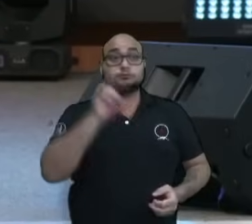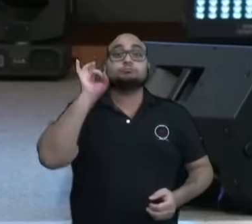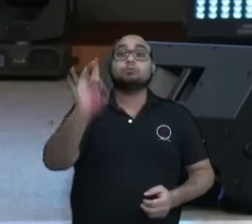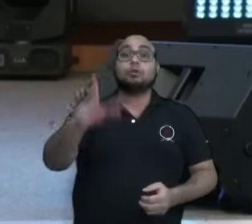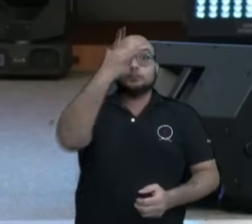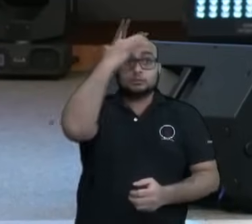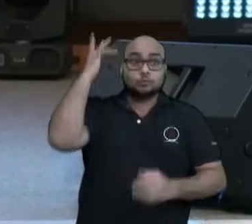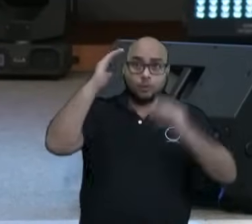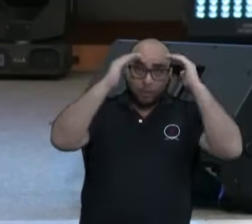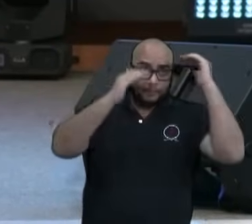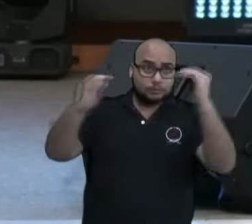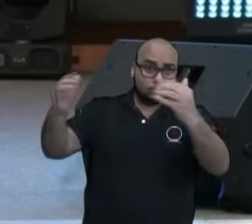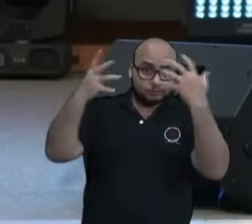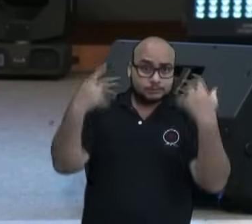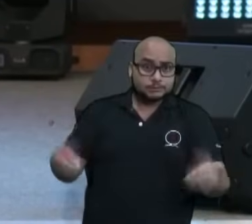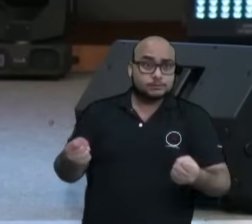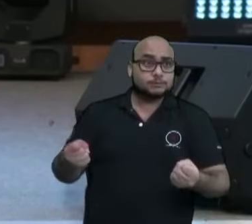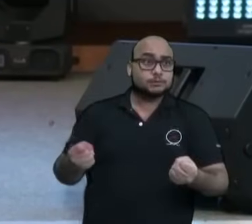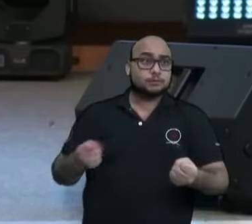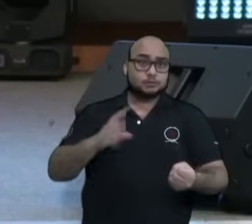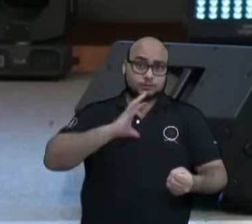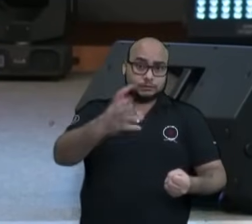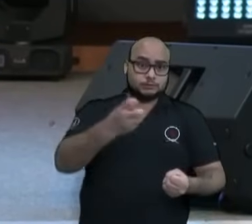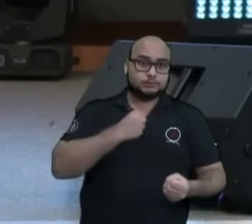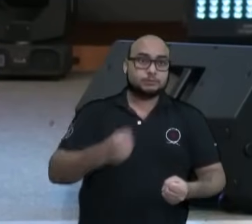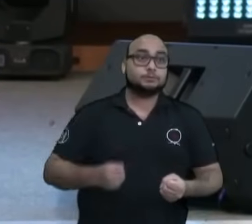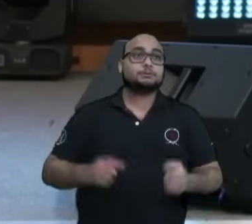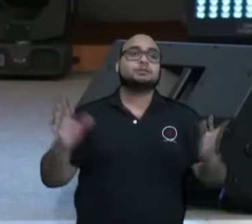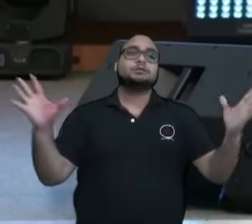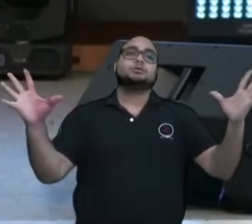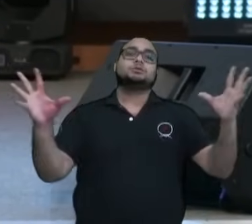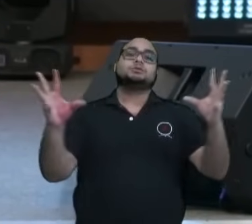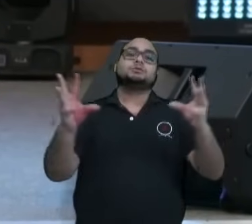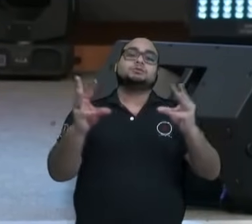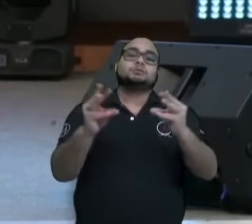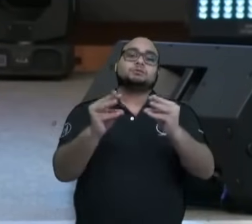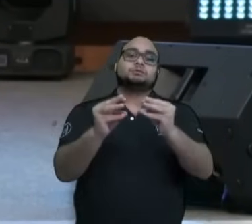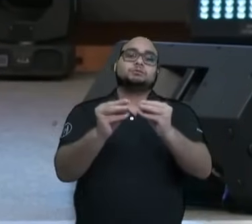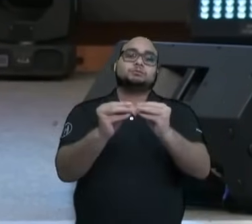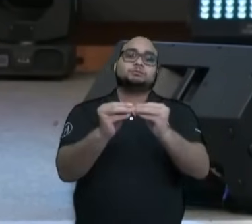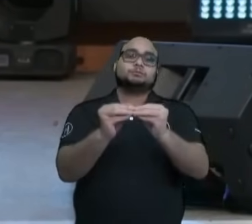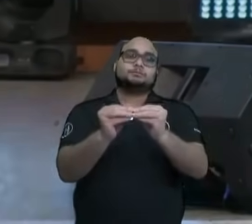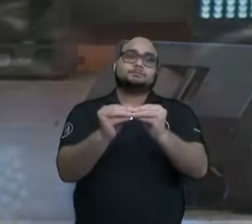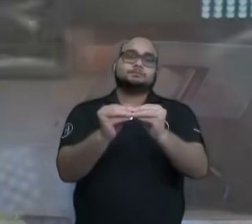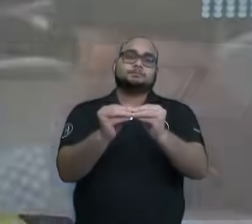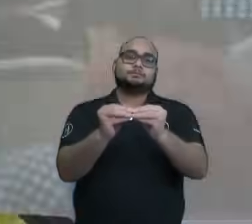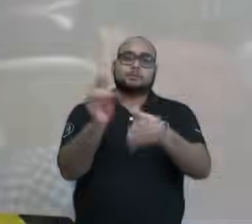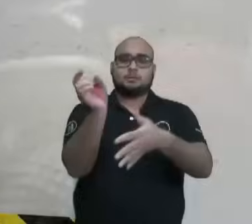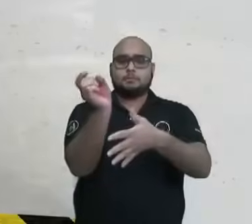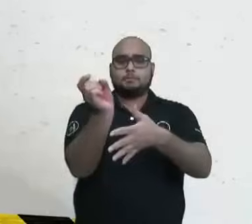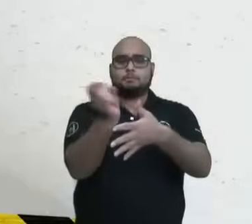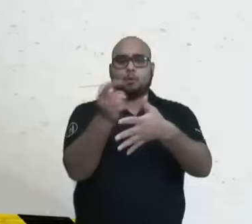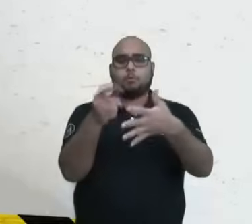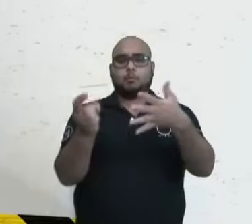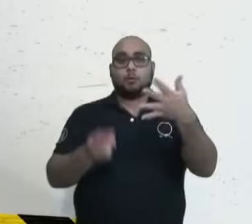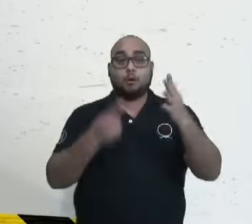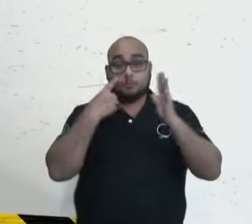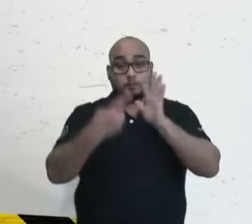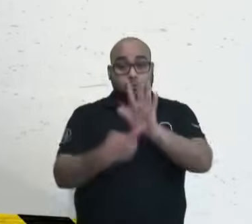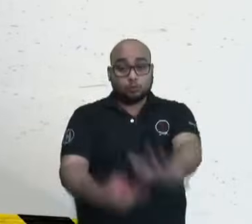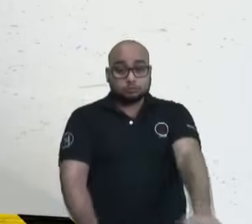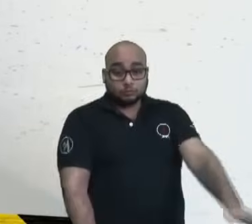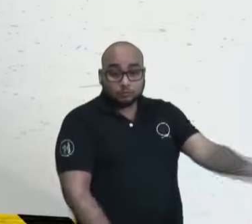obediente agora eu vou aqui para minha conclusões para minha conclusão com observações e alertas